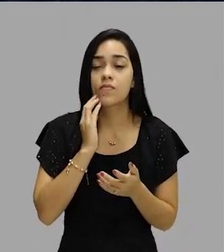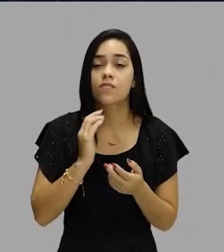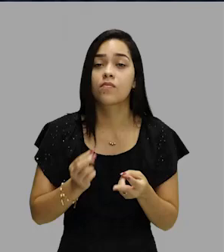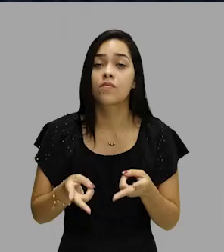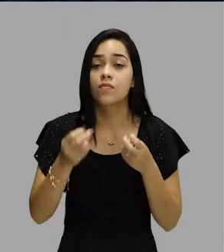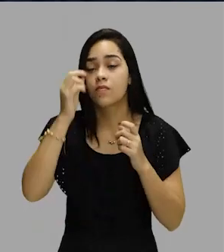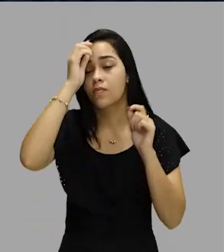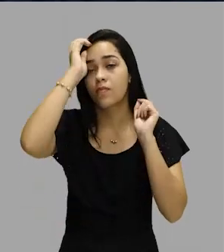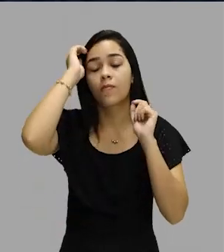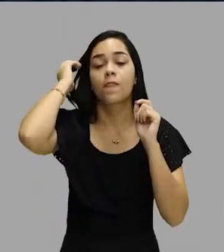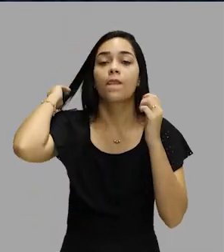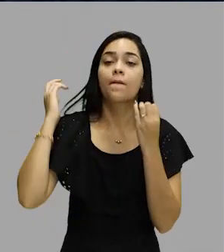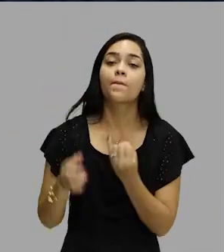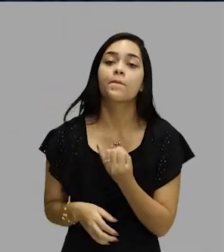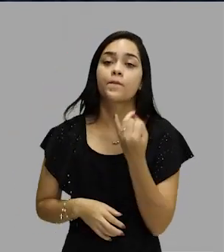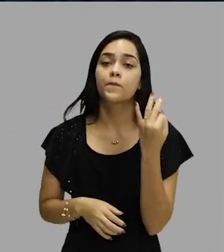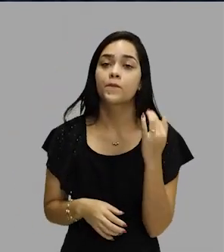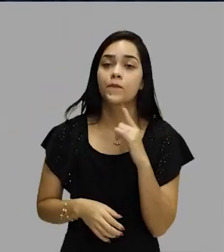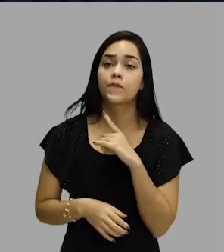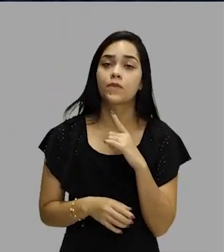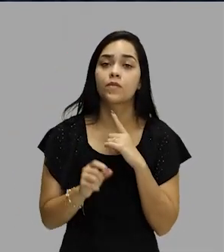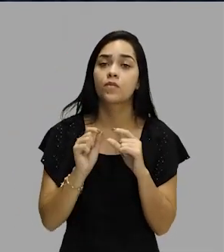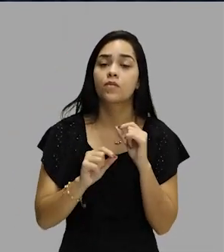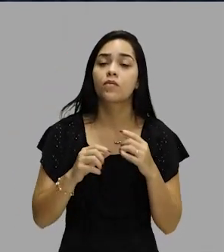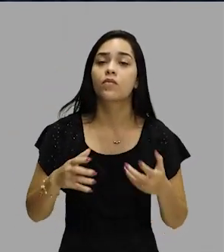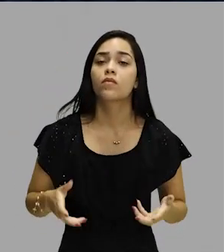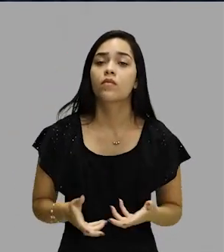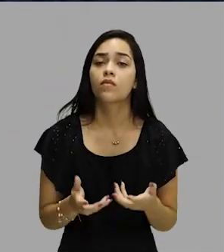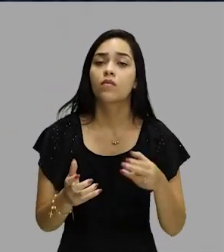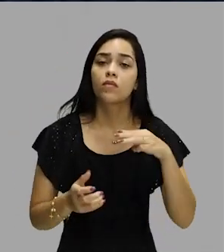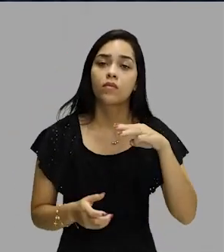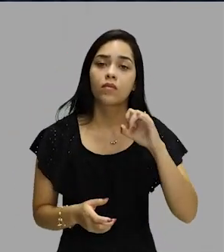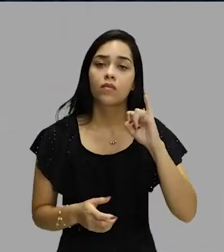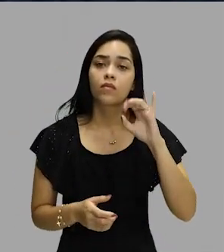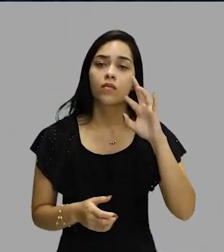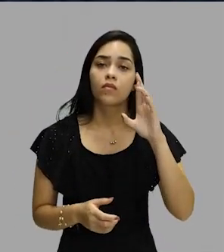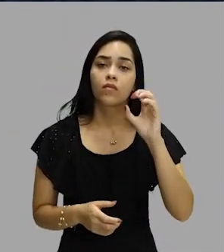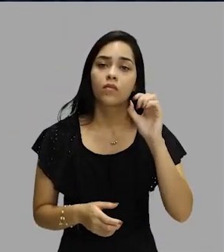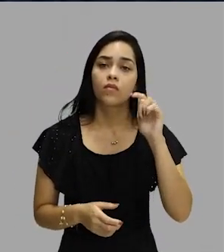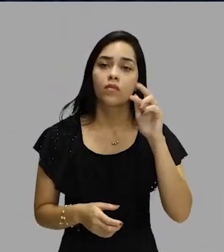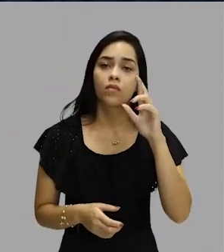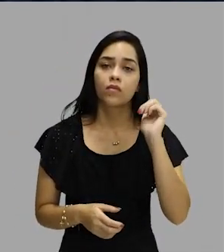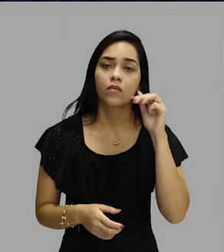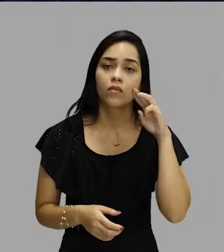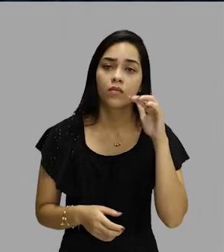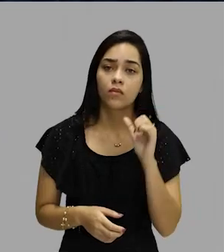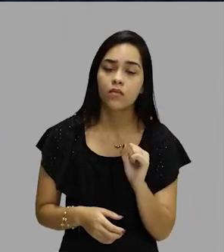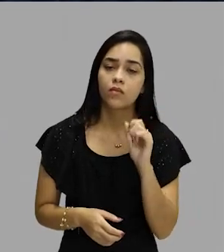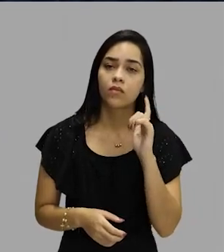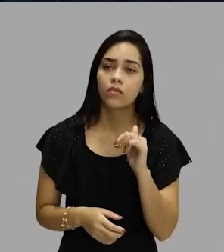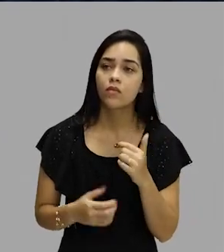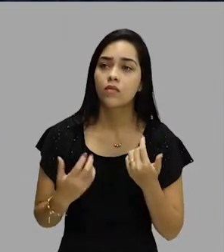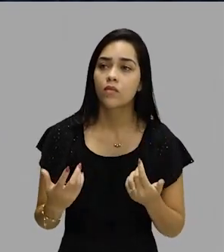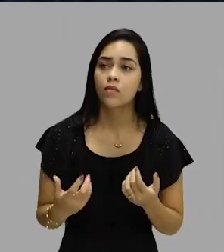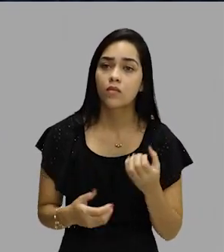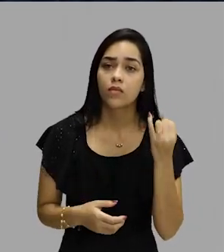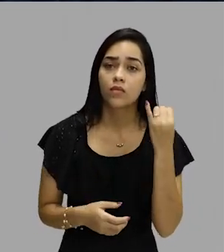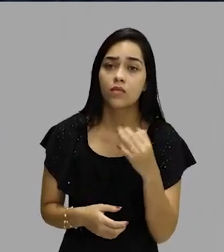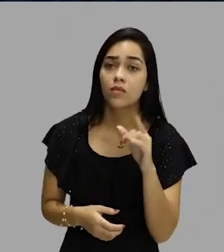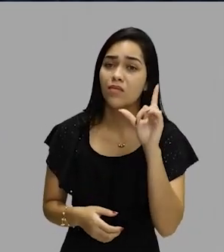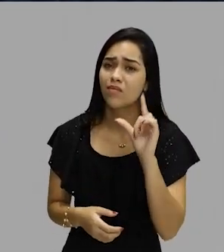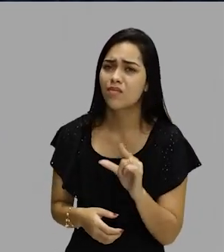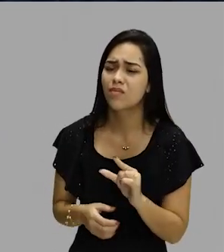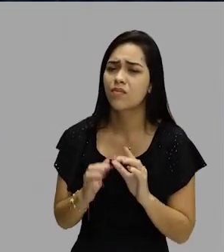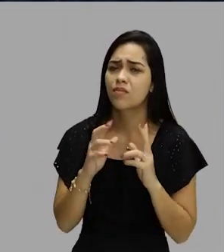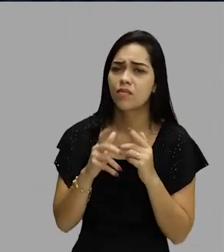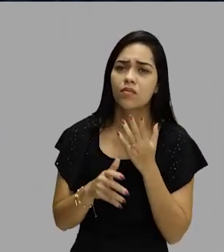a quantidade está sendo expressa em microgramas. Ou seja, é uma quantidade muito pequena.